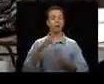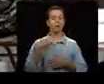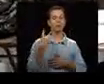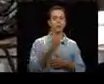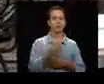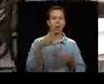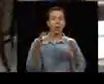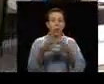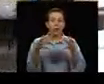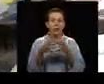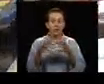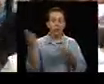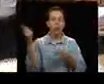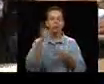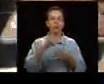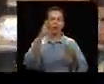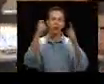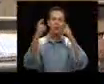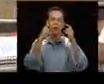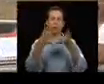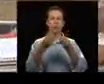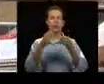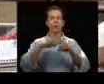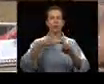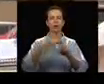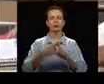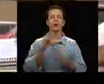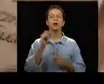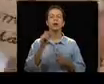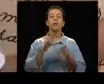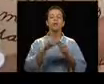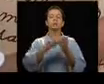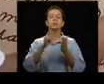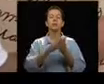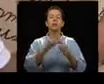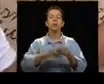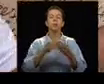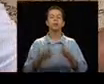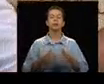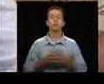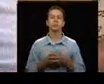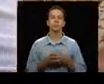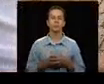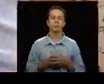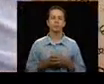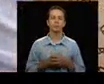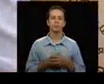para isso, mas muitas vezes a gente no coletivo consegue conquistar mais ideias, né? Quem quer escrever Tempo Perdido?